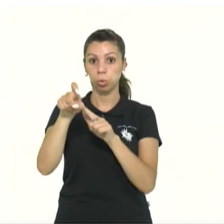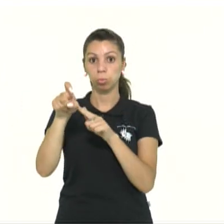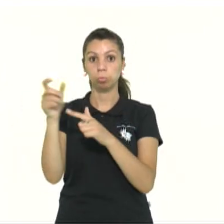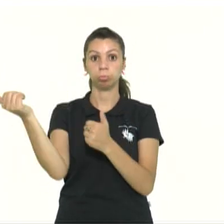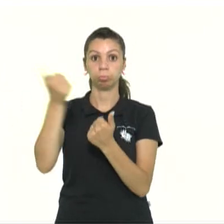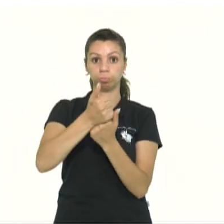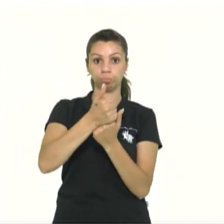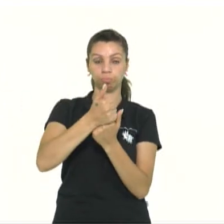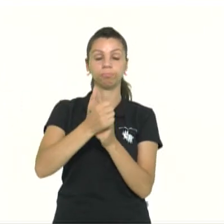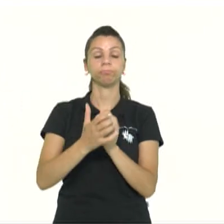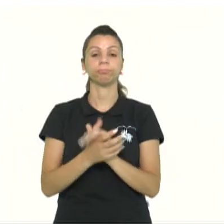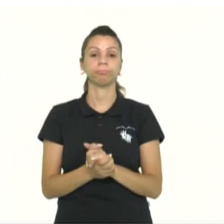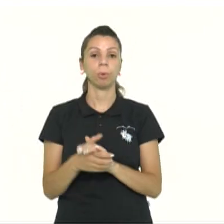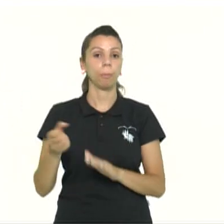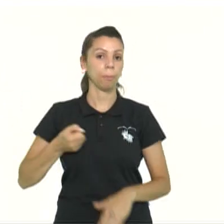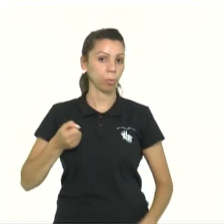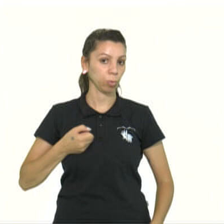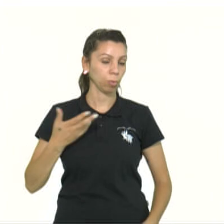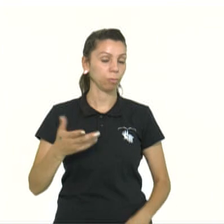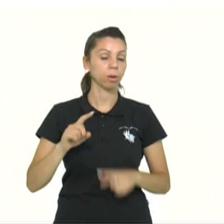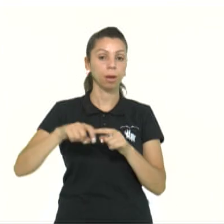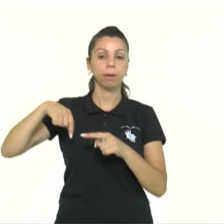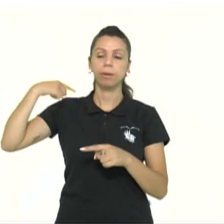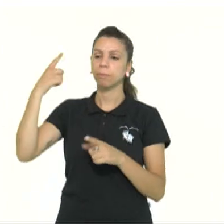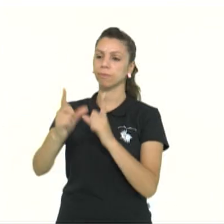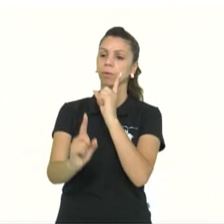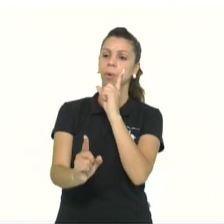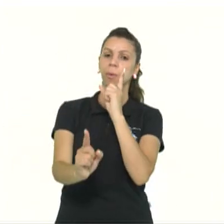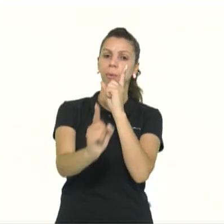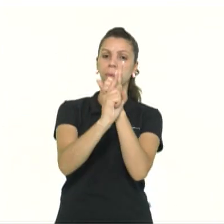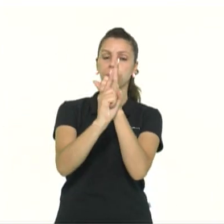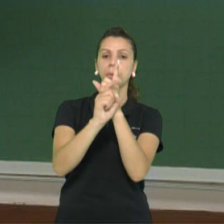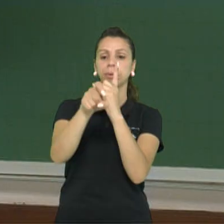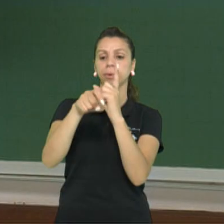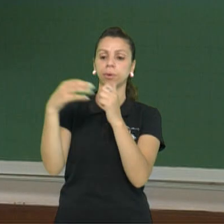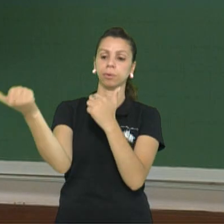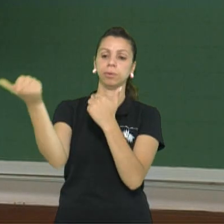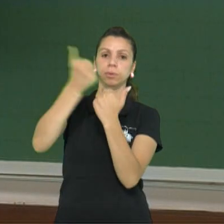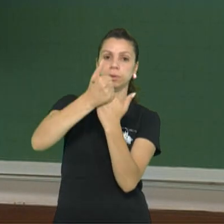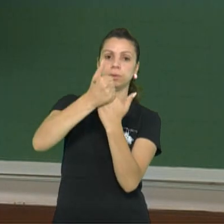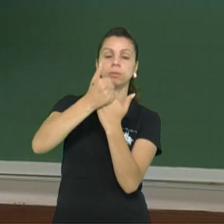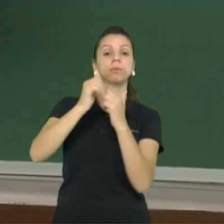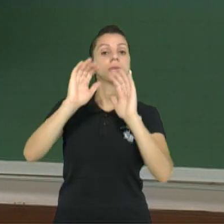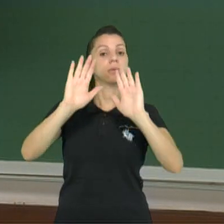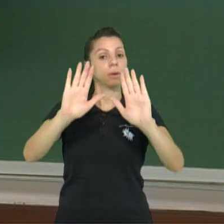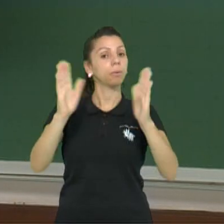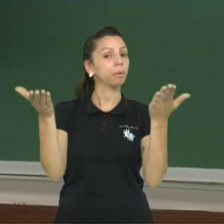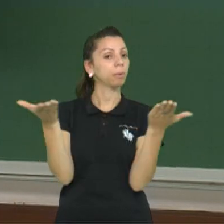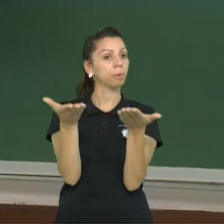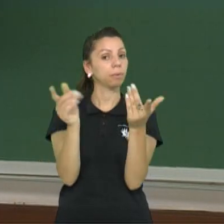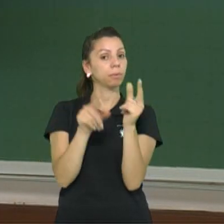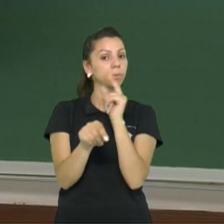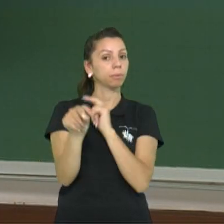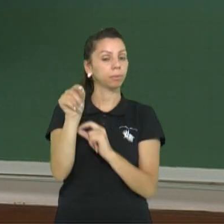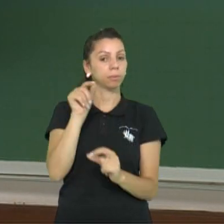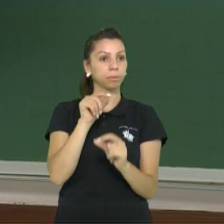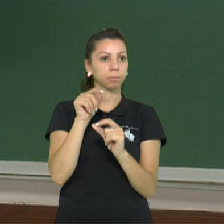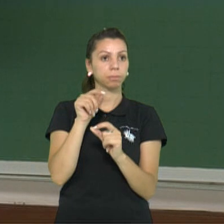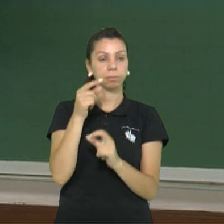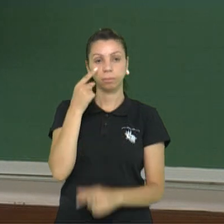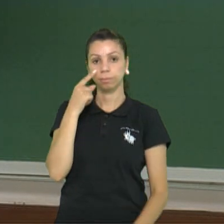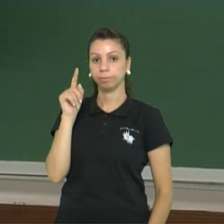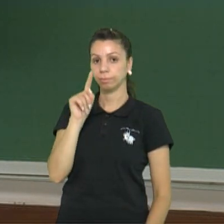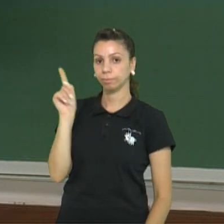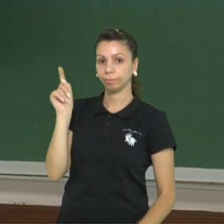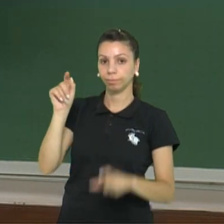x. Depois que você determina os valores que você quer para x, o que que você vai fazer? Aplica esses